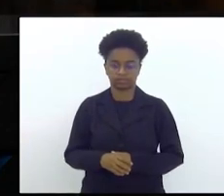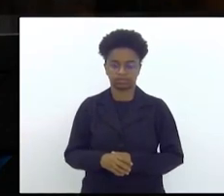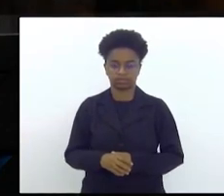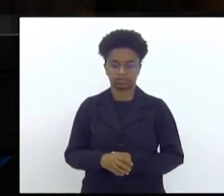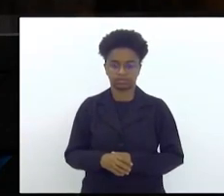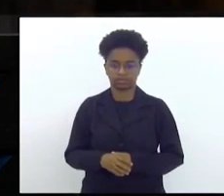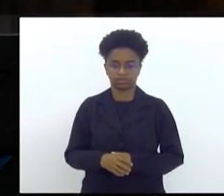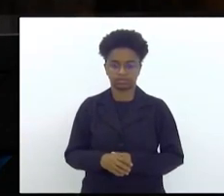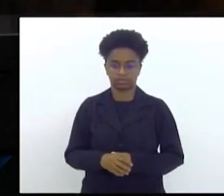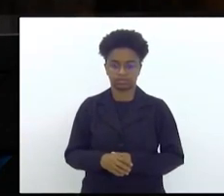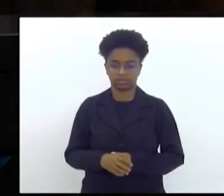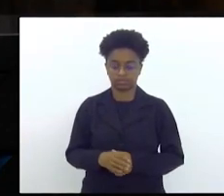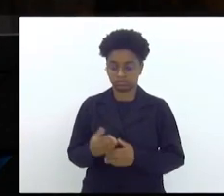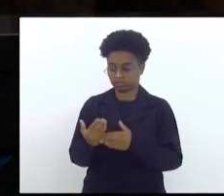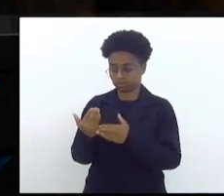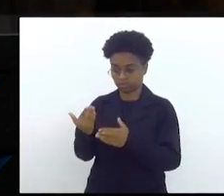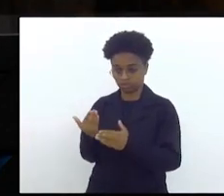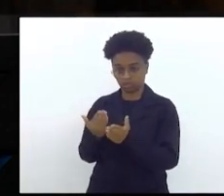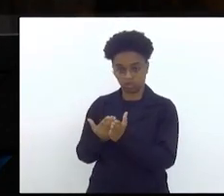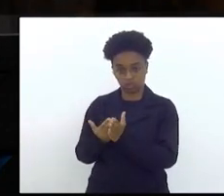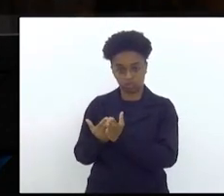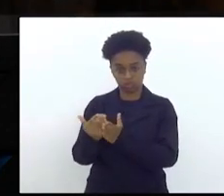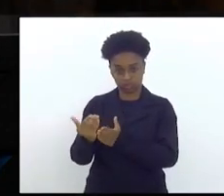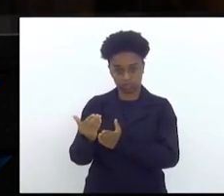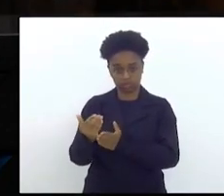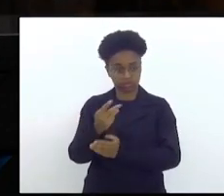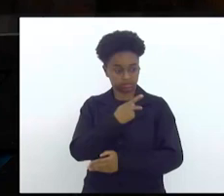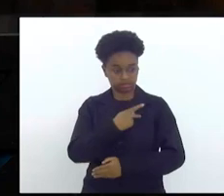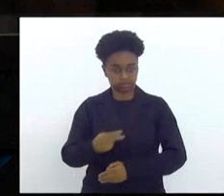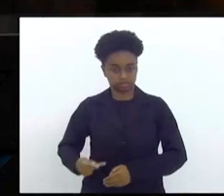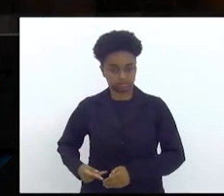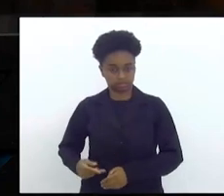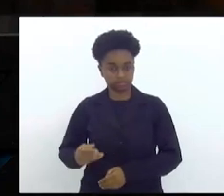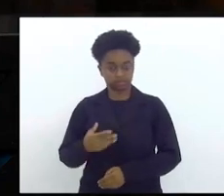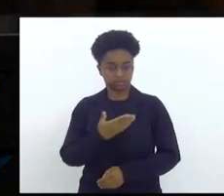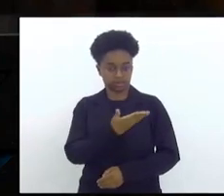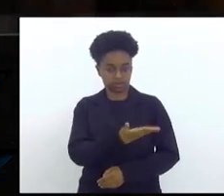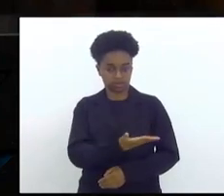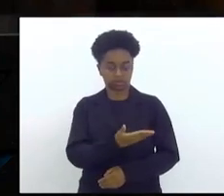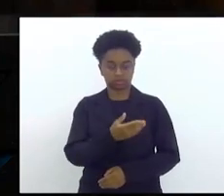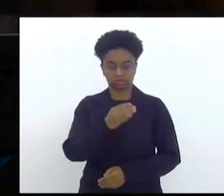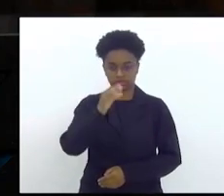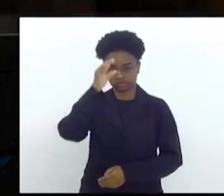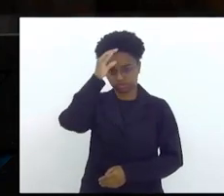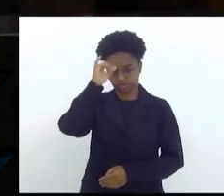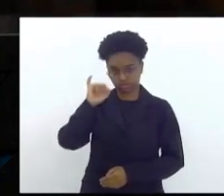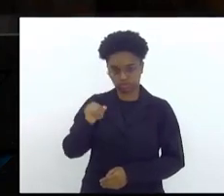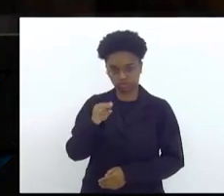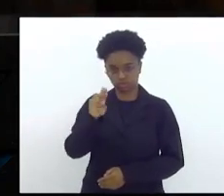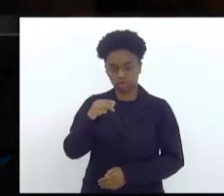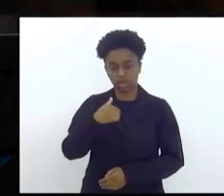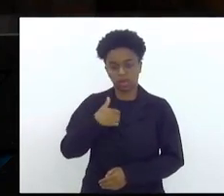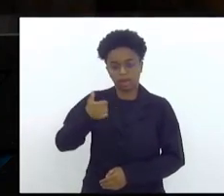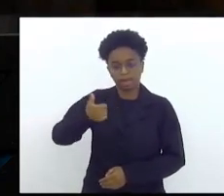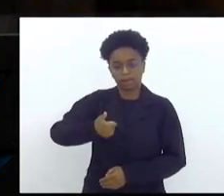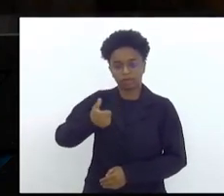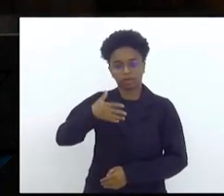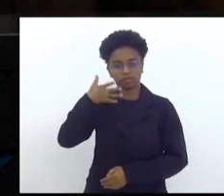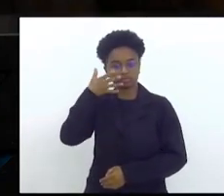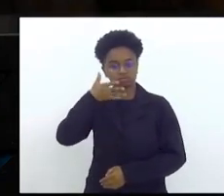no expediente Inicial senhora Presidente tia fui eu o primeiro a